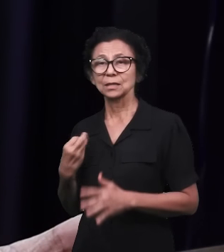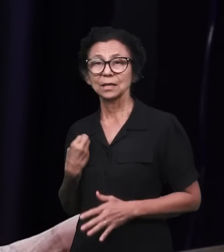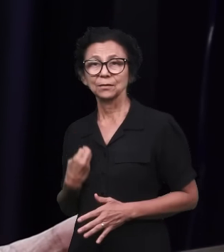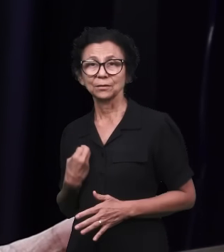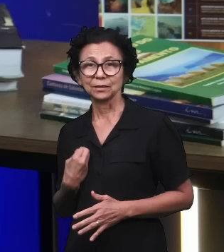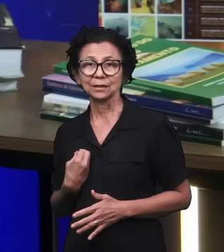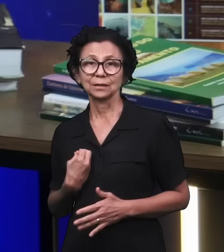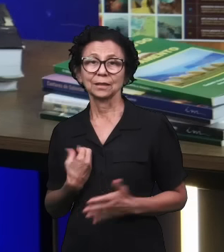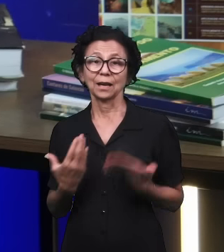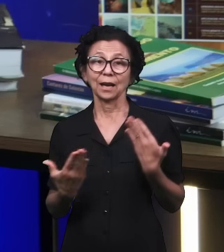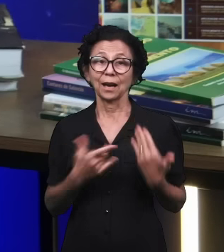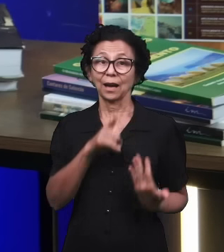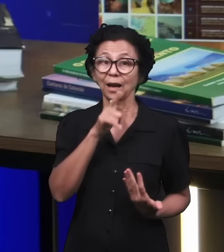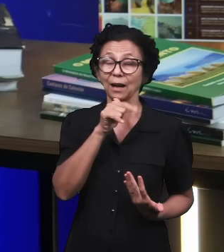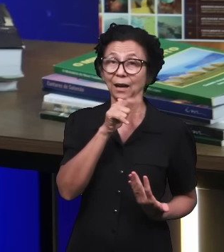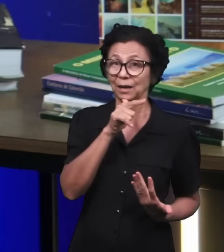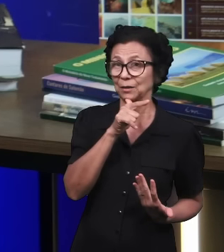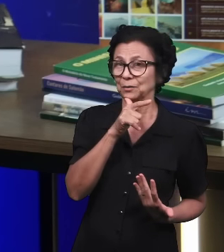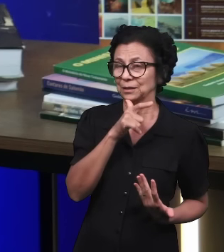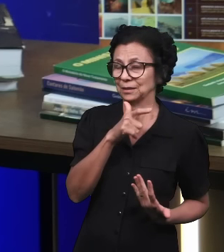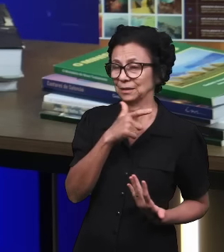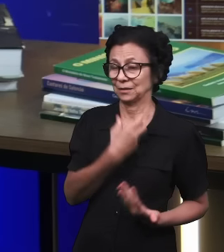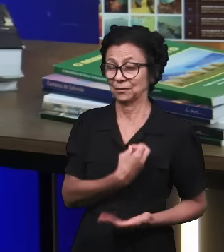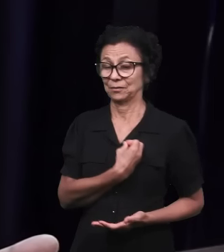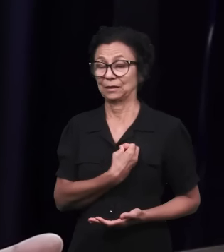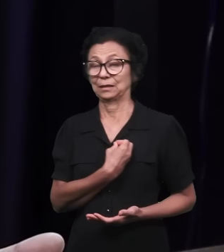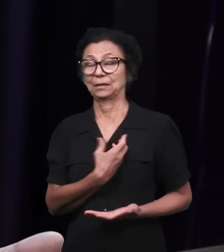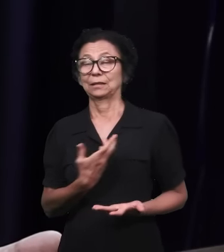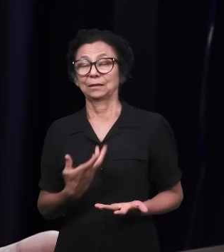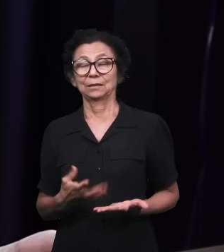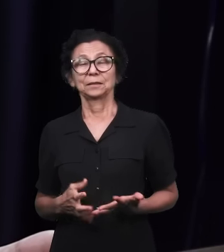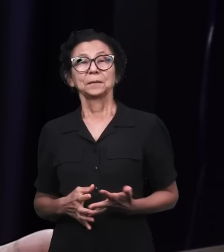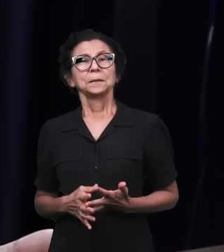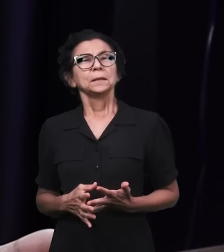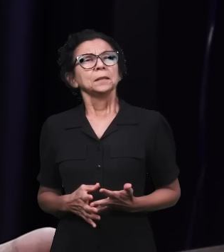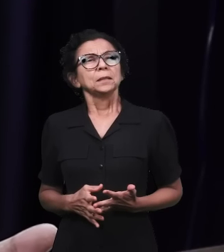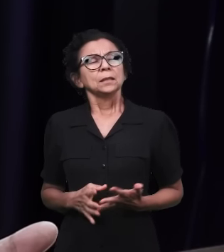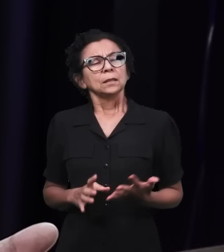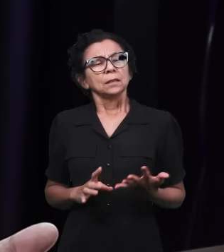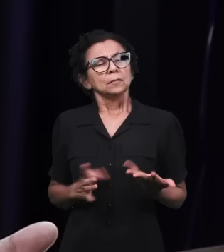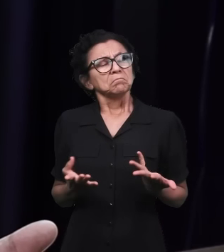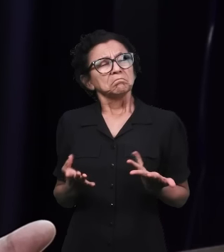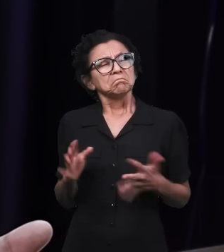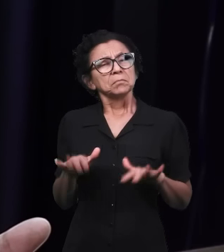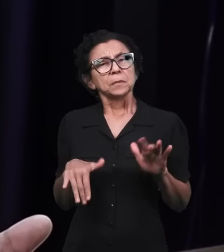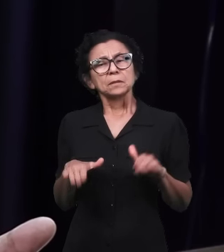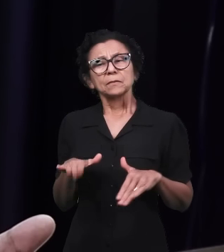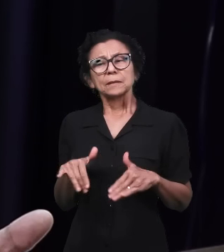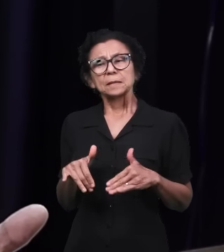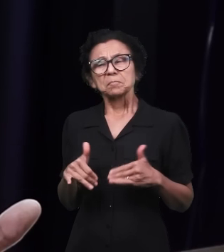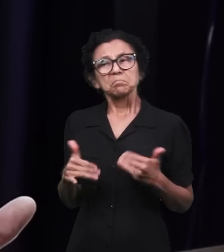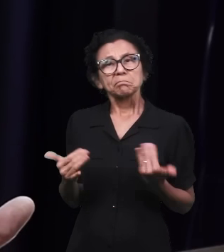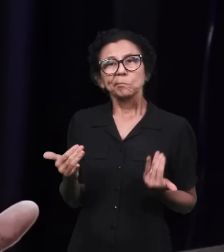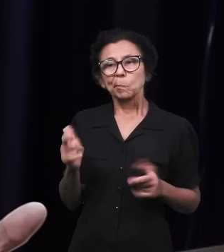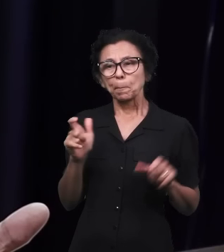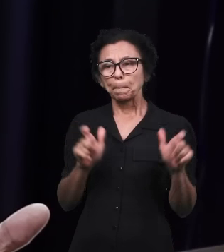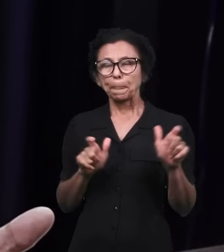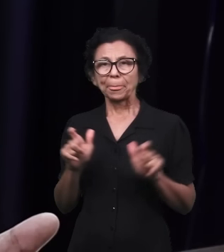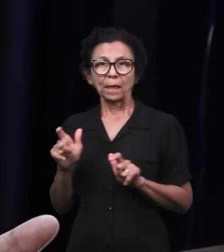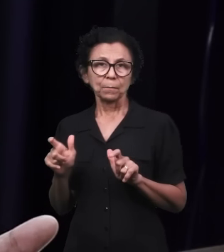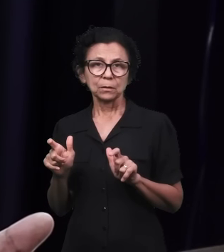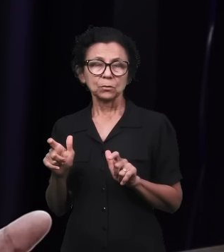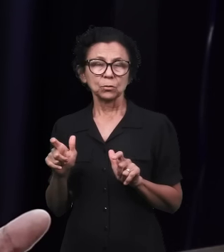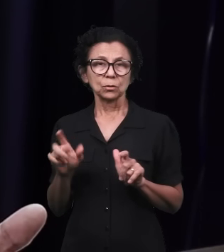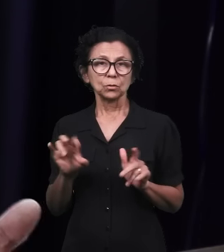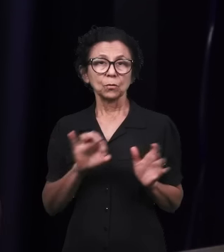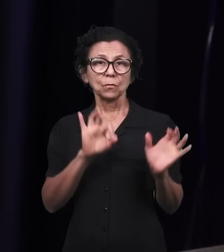Voltará, brotará, né? Está lá em Jó, né? Isso, e muitas vezes nós podemos ter pessoas ouvindo essa palavra